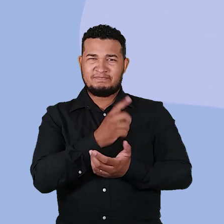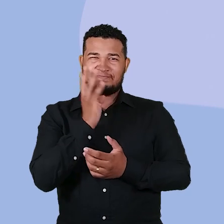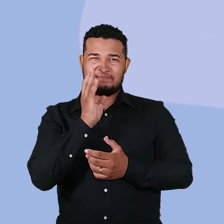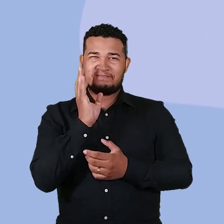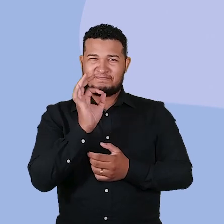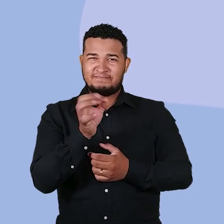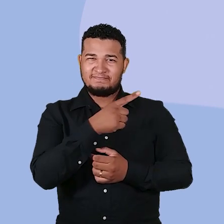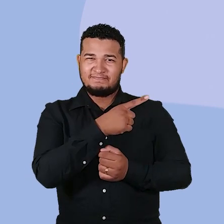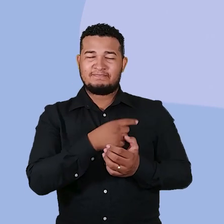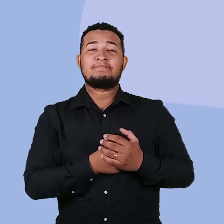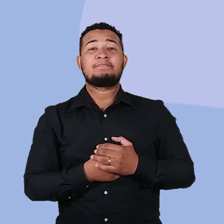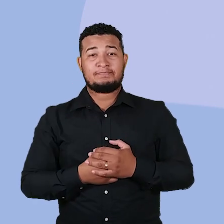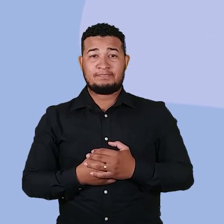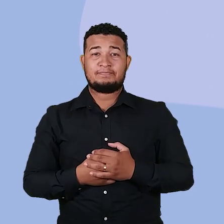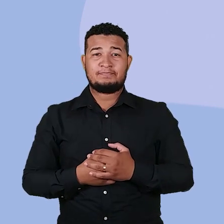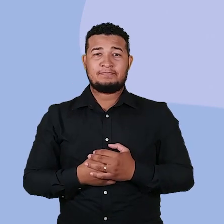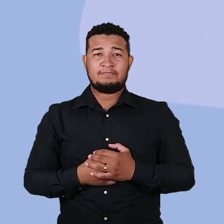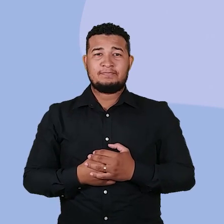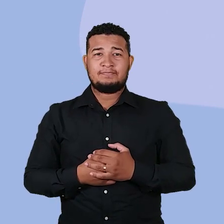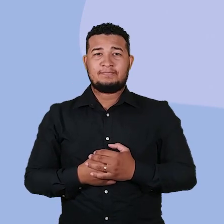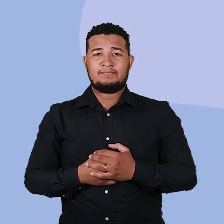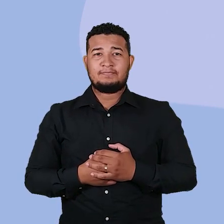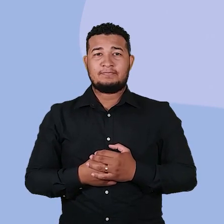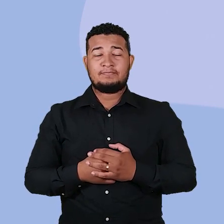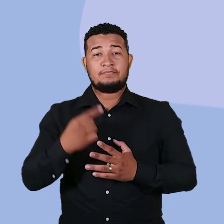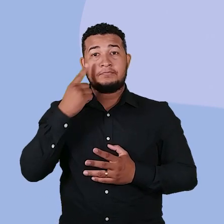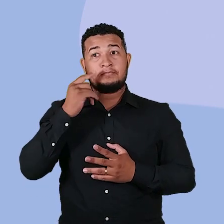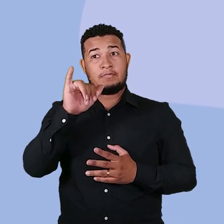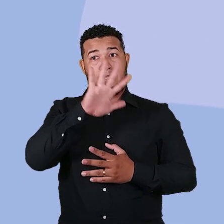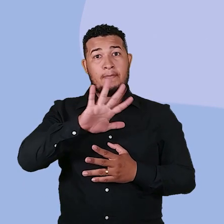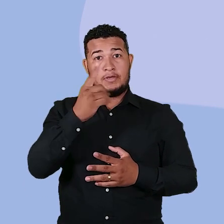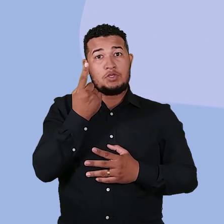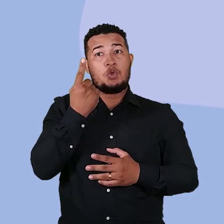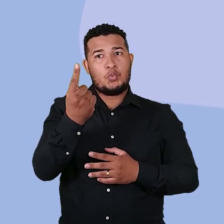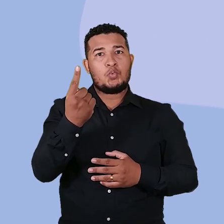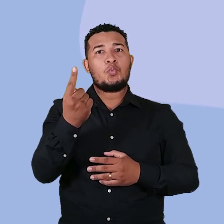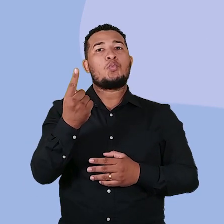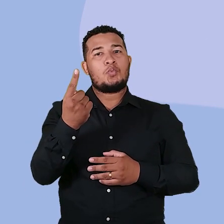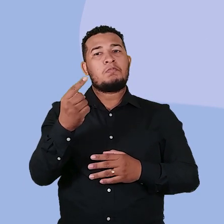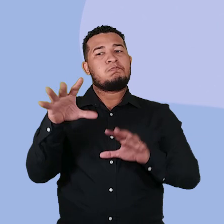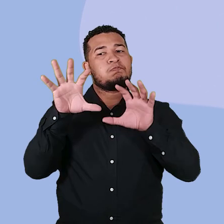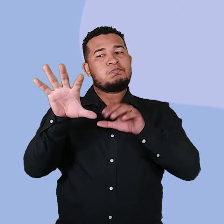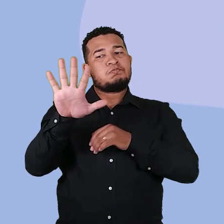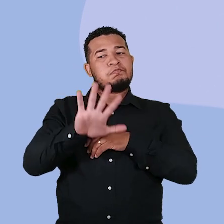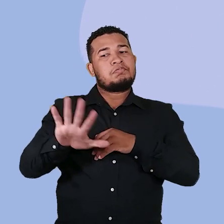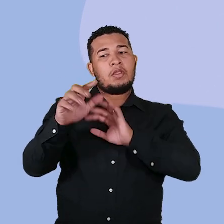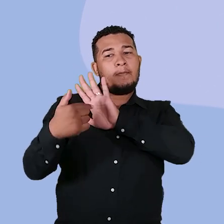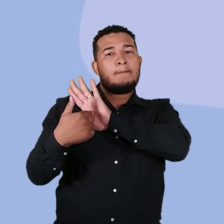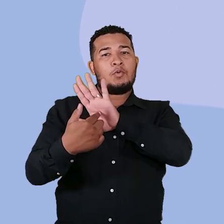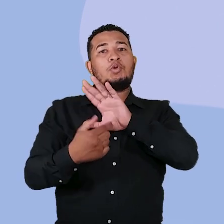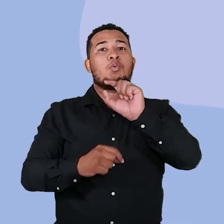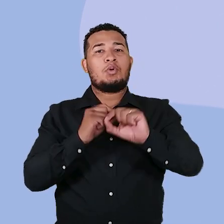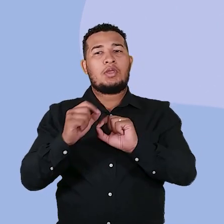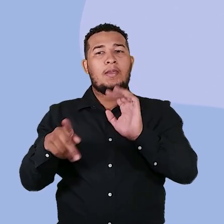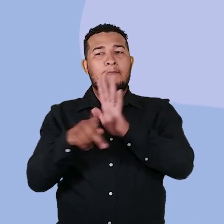b tá bacana ou tá você fica na outra a figura 1 abaixo